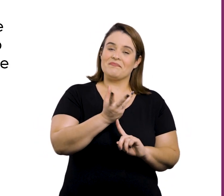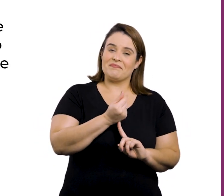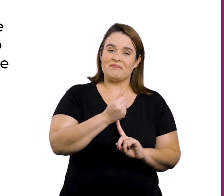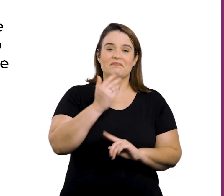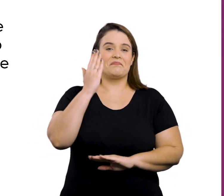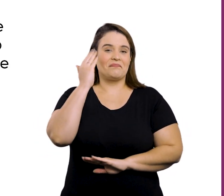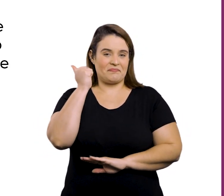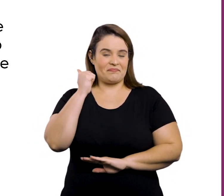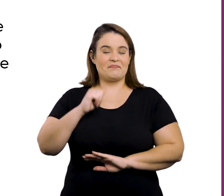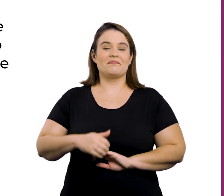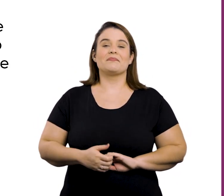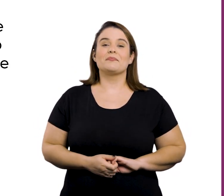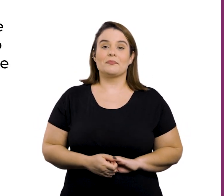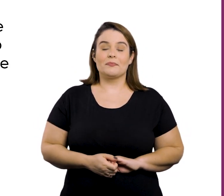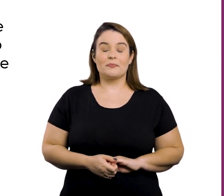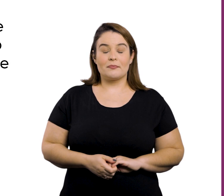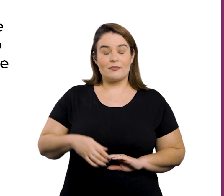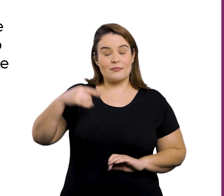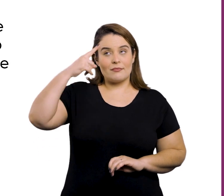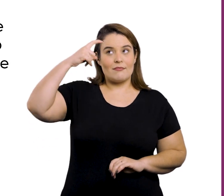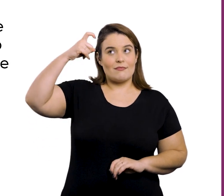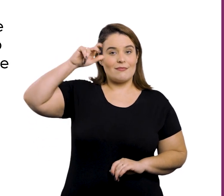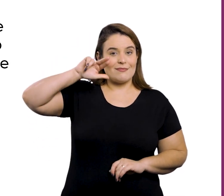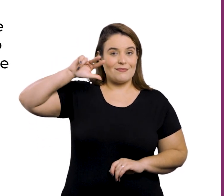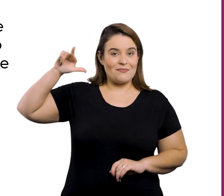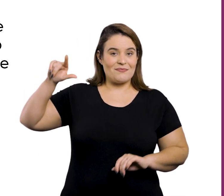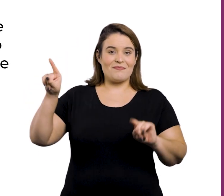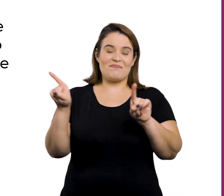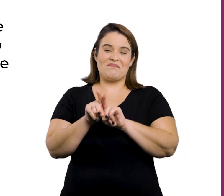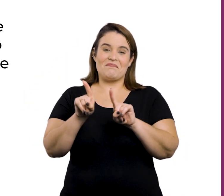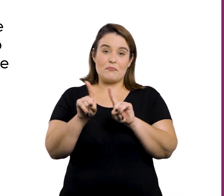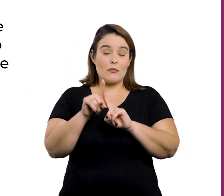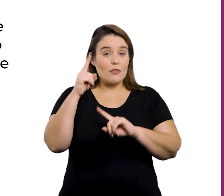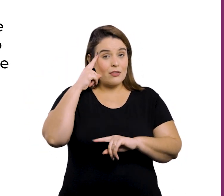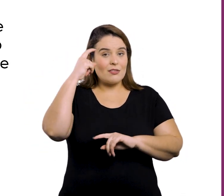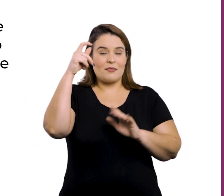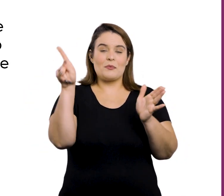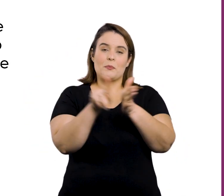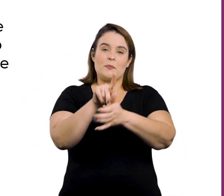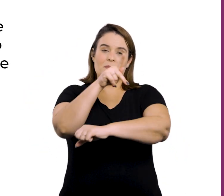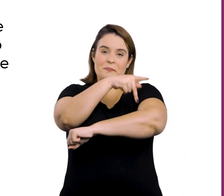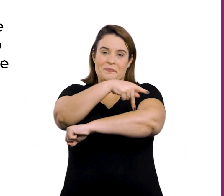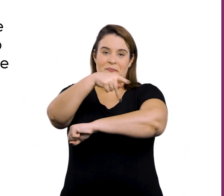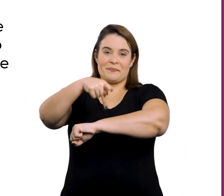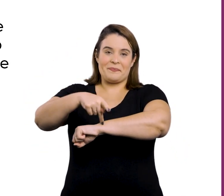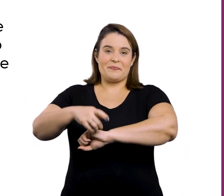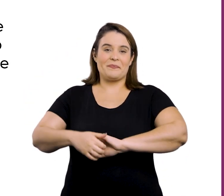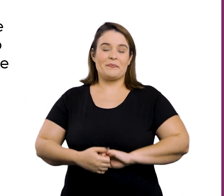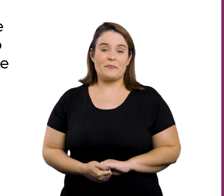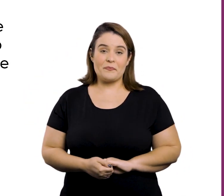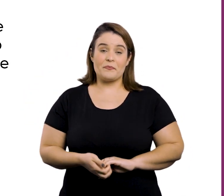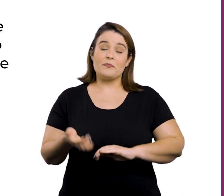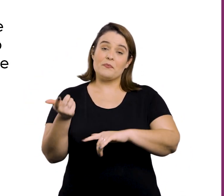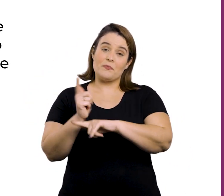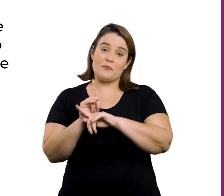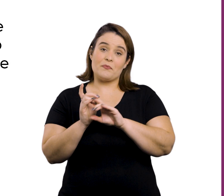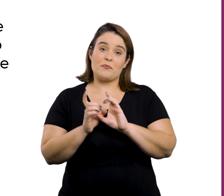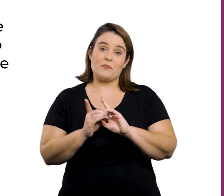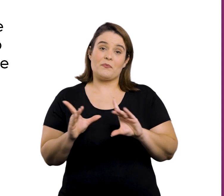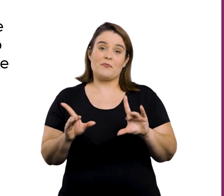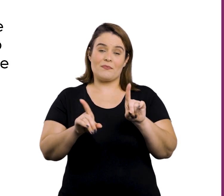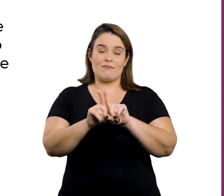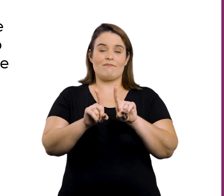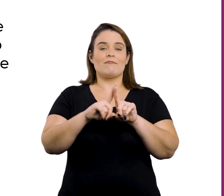e o saber, do pluralismo de ideias e de concepções pedagógicas, da gestão democrática e